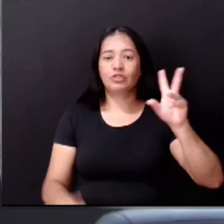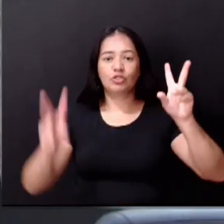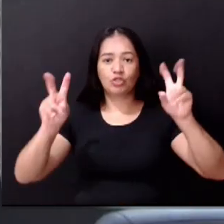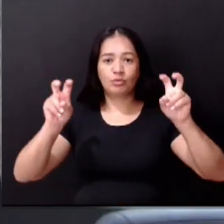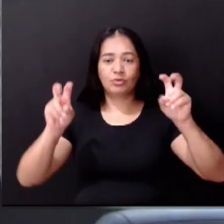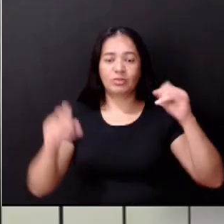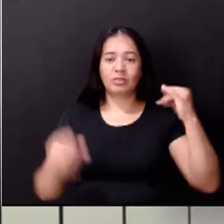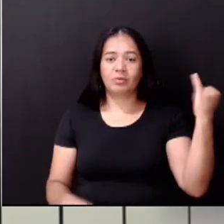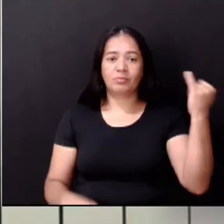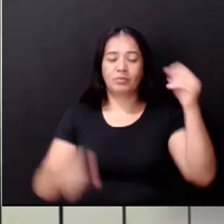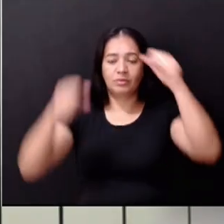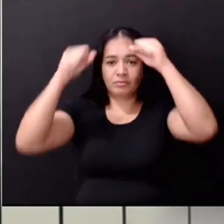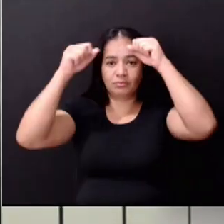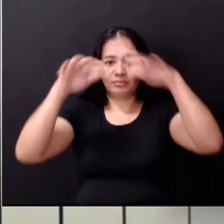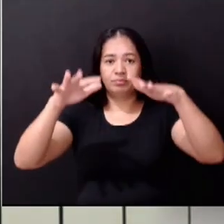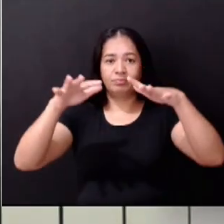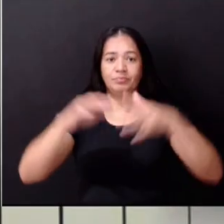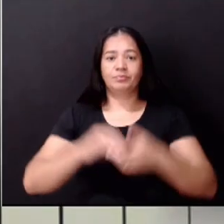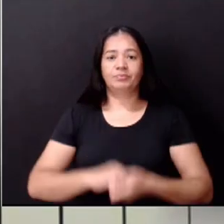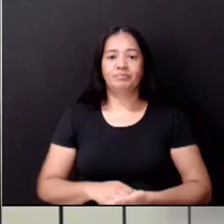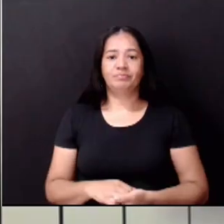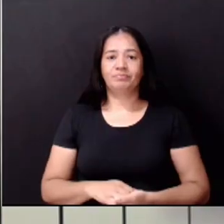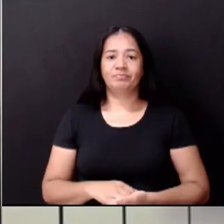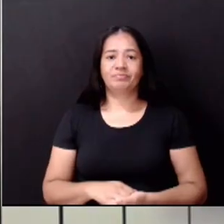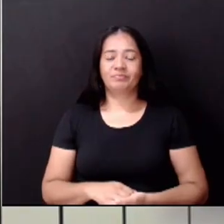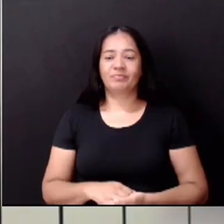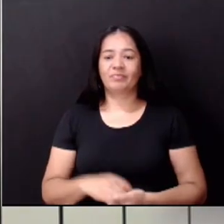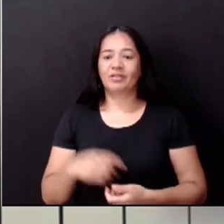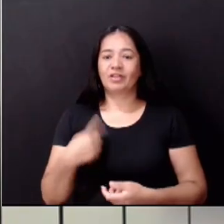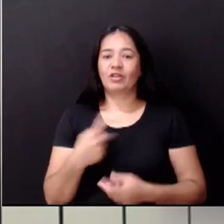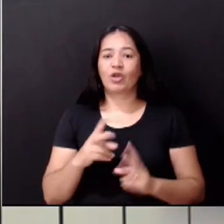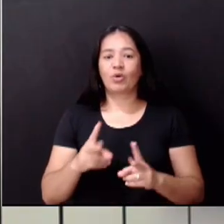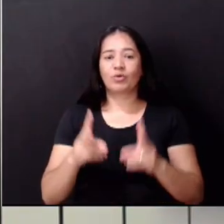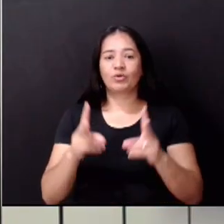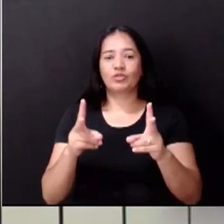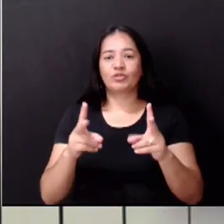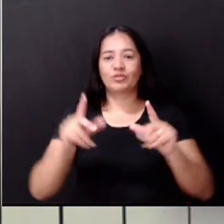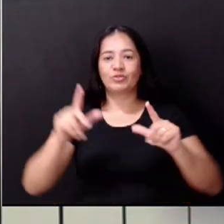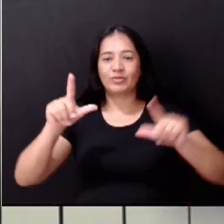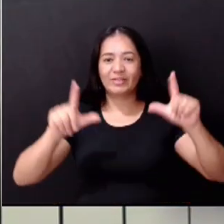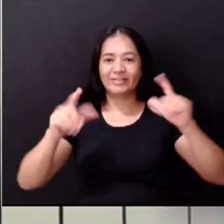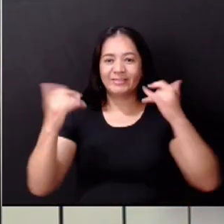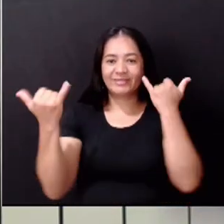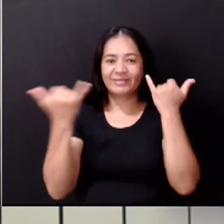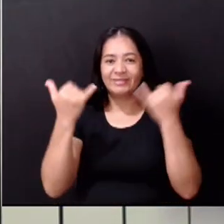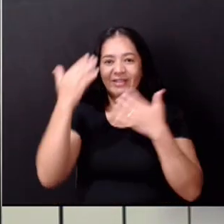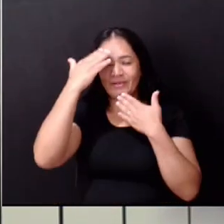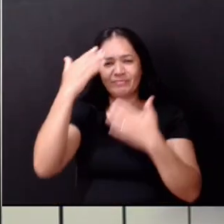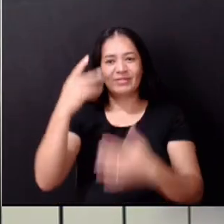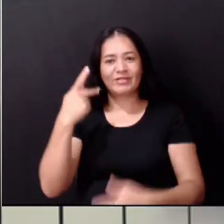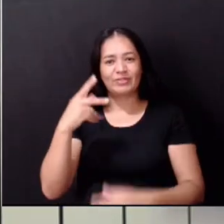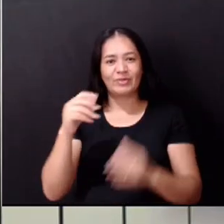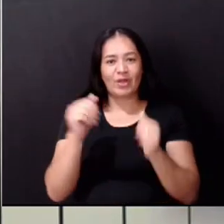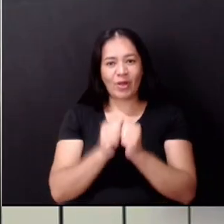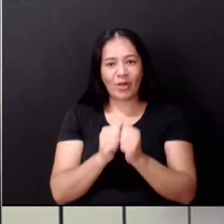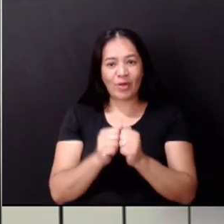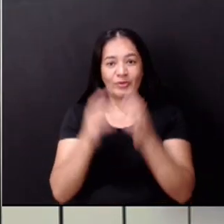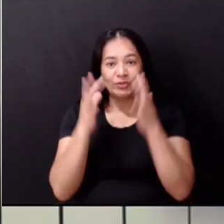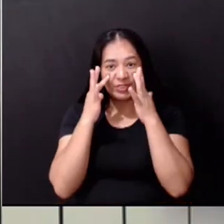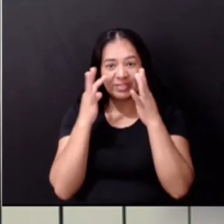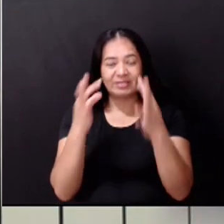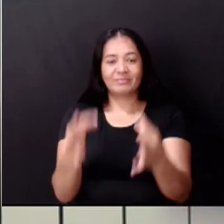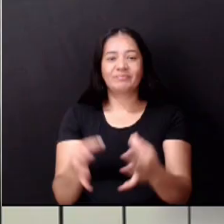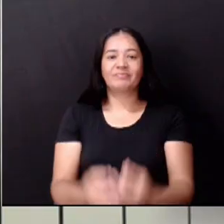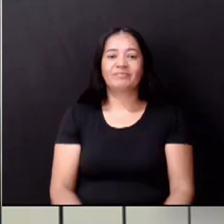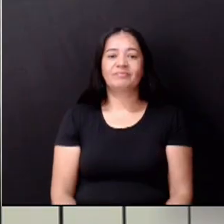autismo. E a gente segue aqui com o Jornal Câmara Notícia. Muito obrigado pela sua companhia, pela sua audiência, porque uma